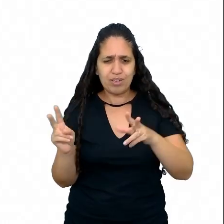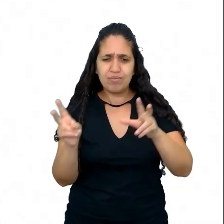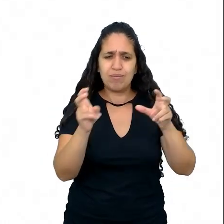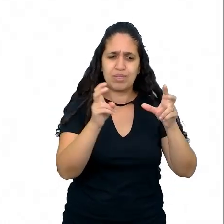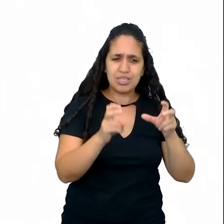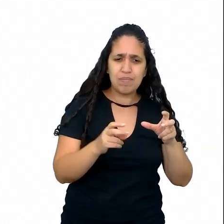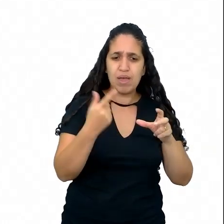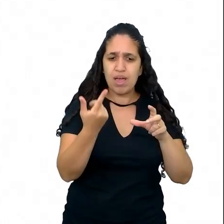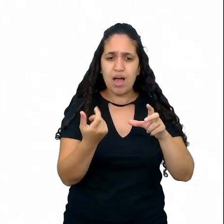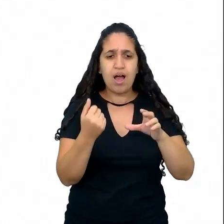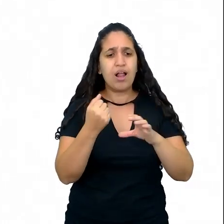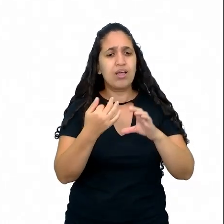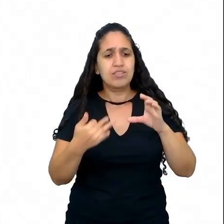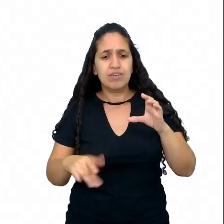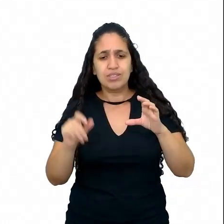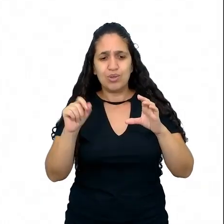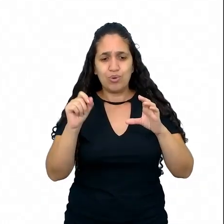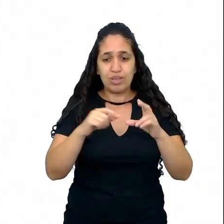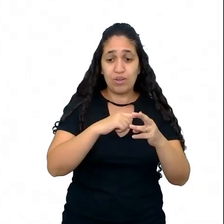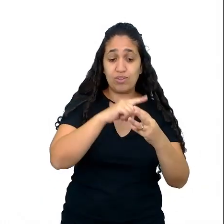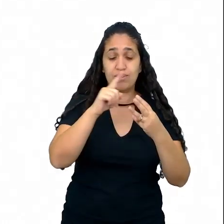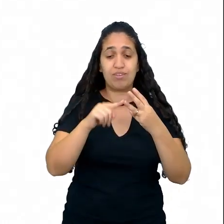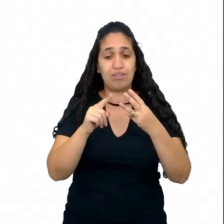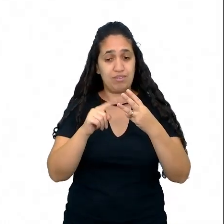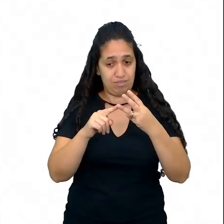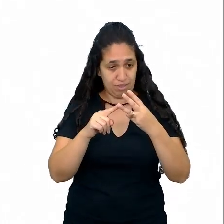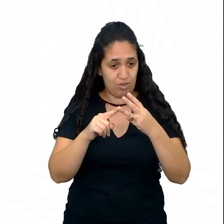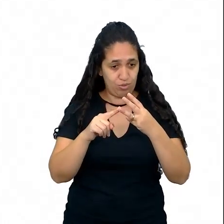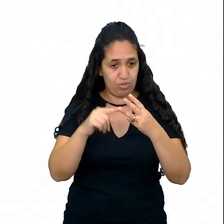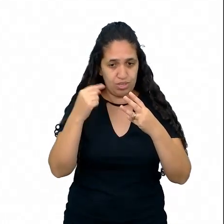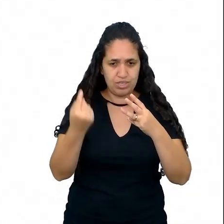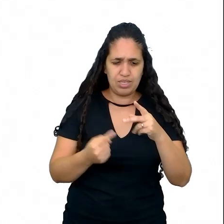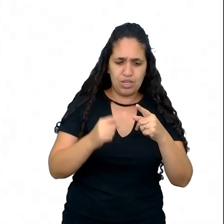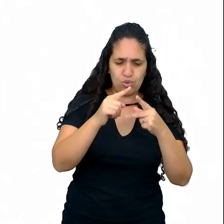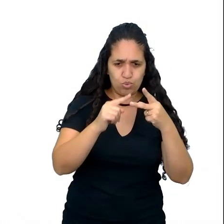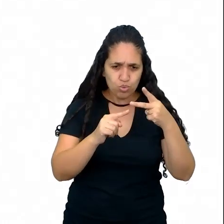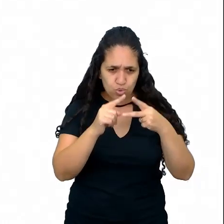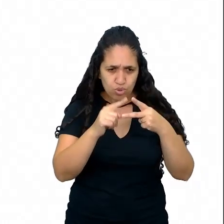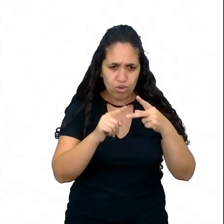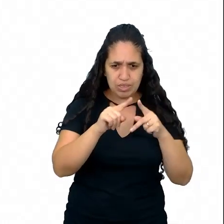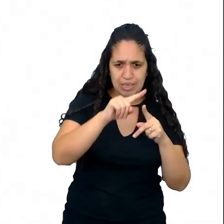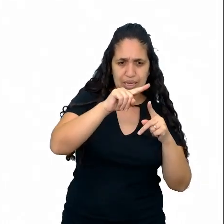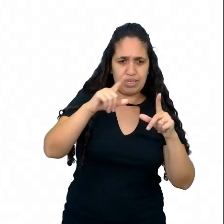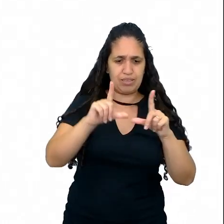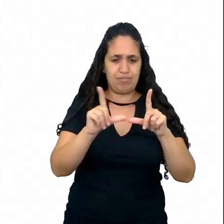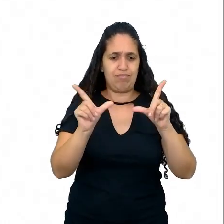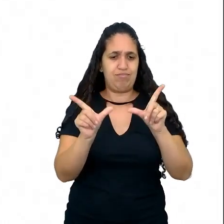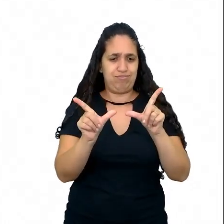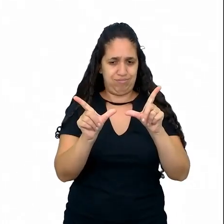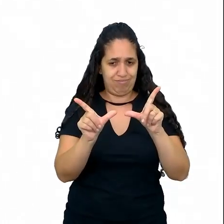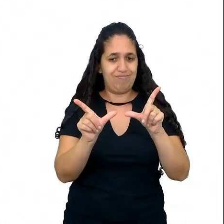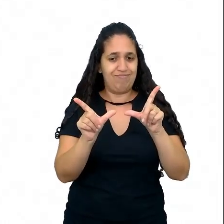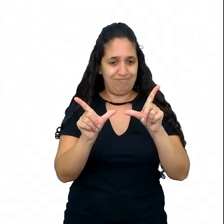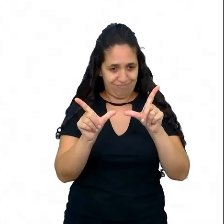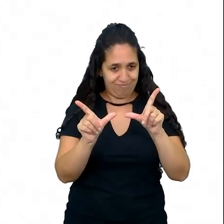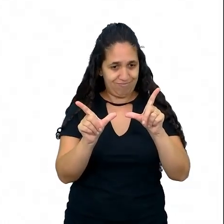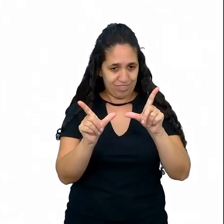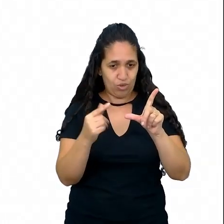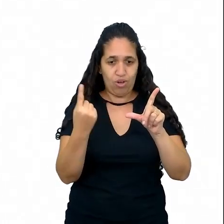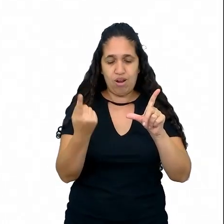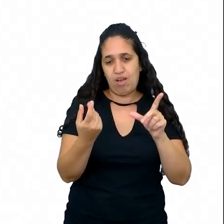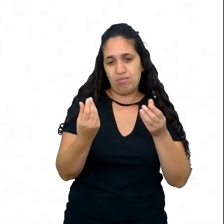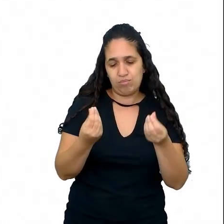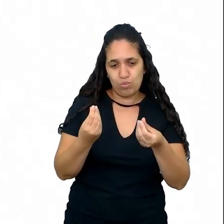sua classificação, na verdade, é esse terceiro ângulo. Se for dois agudos e mais um terceiro agudo, ele vai ser aquele acutângulo. Se for,